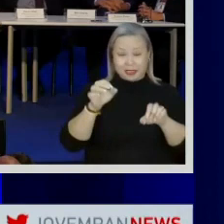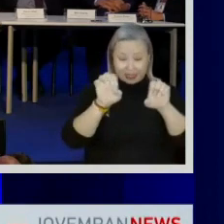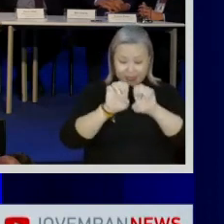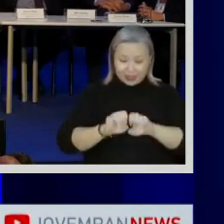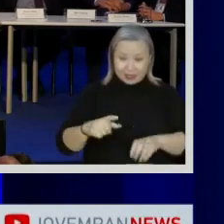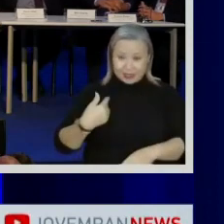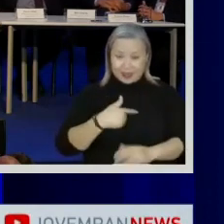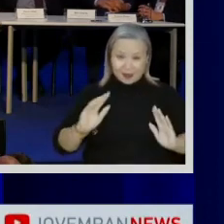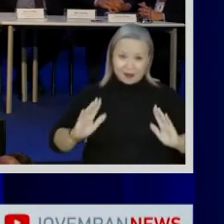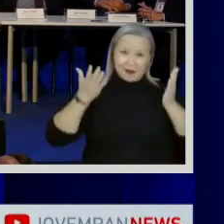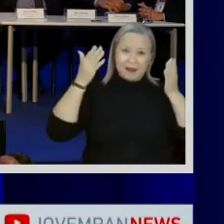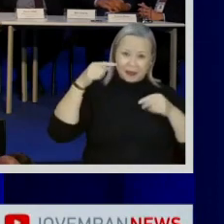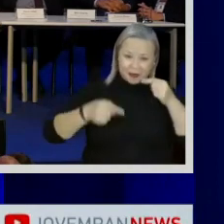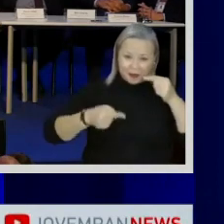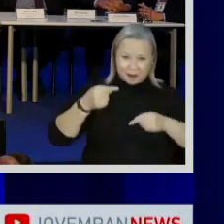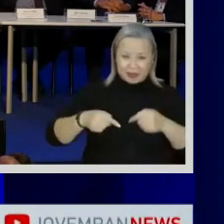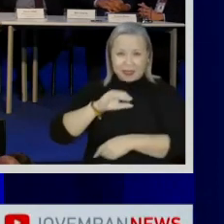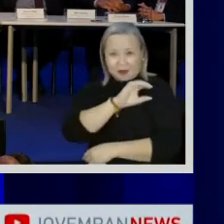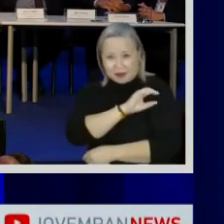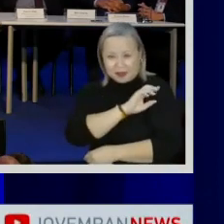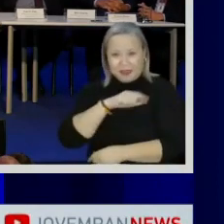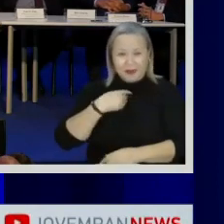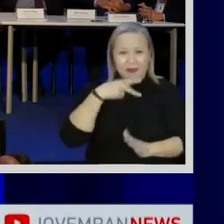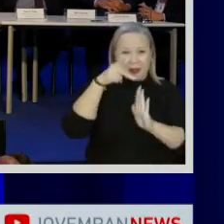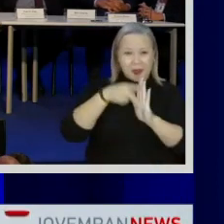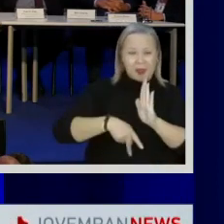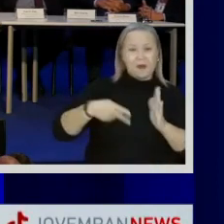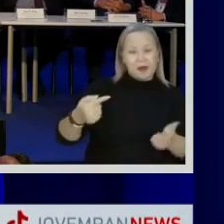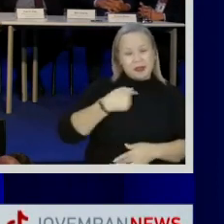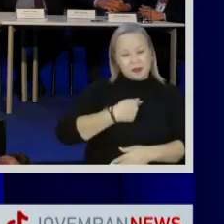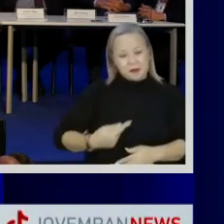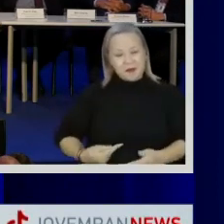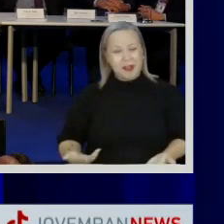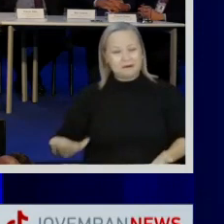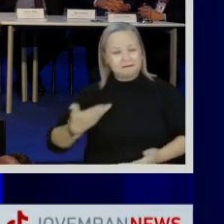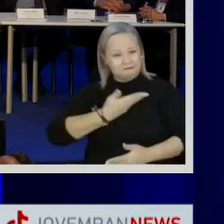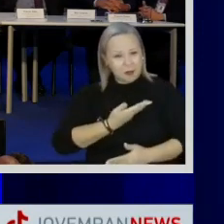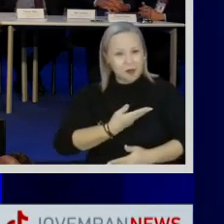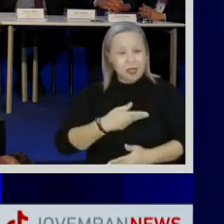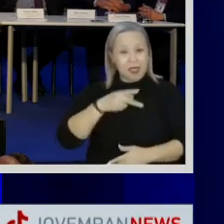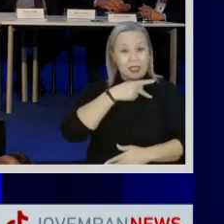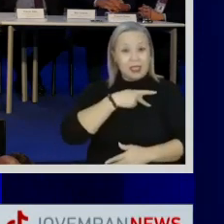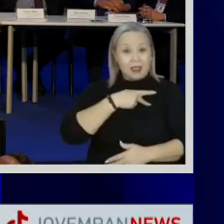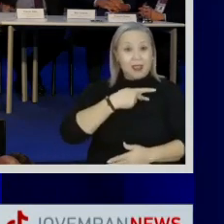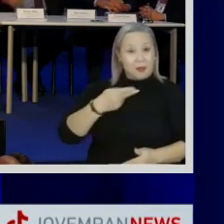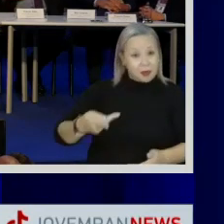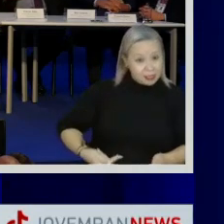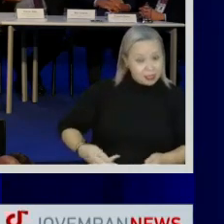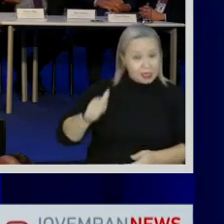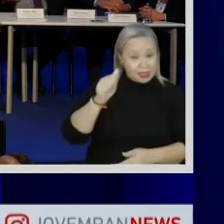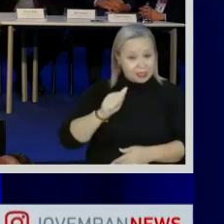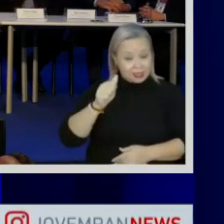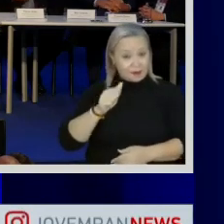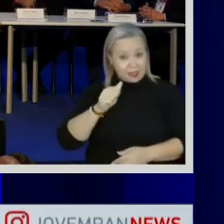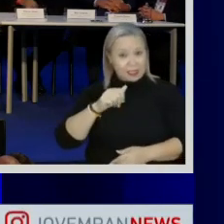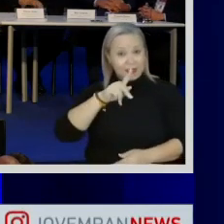Rodolfo. Democracia. Democracia é a vontade da população, desde que respeitados os direitos fundamentais básicos de minorias.